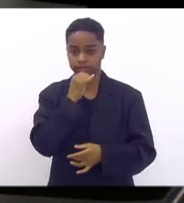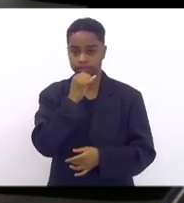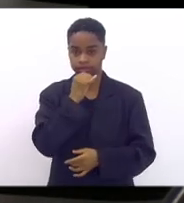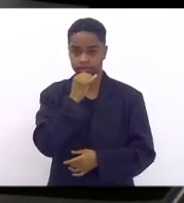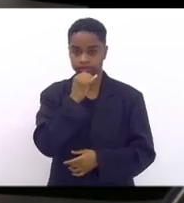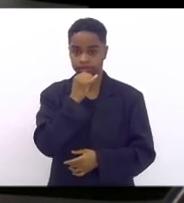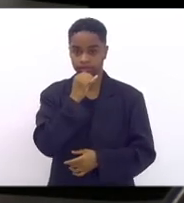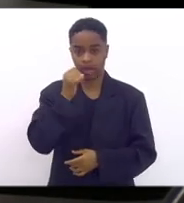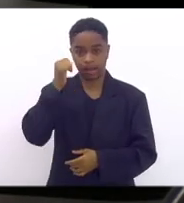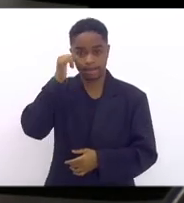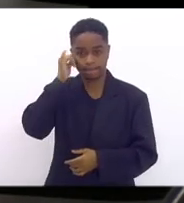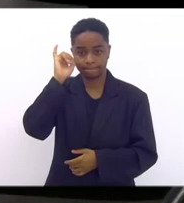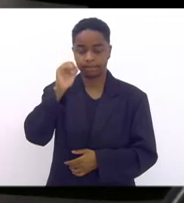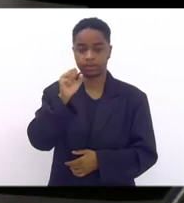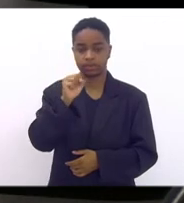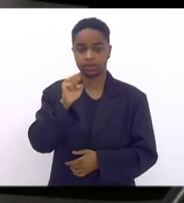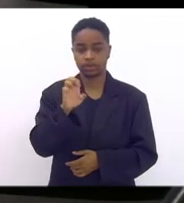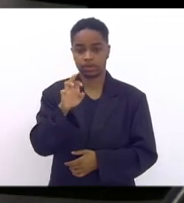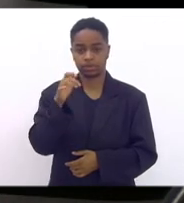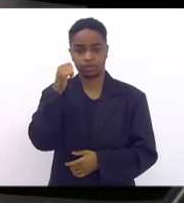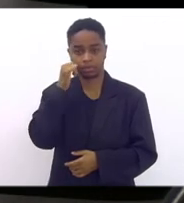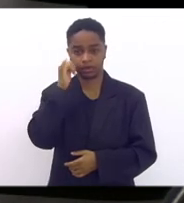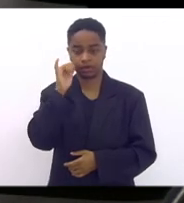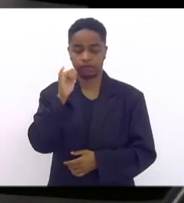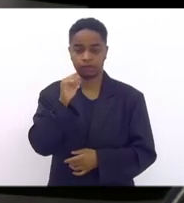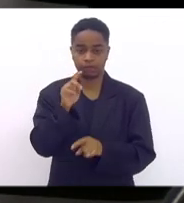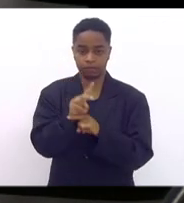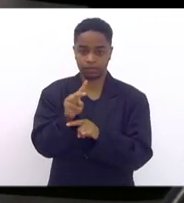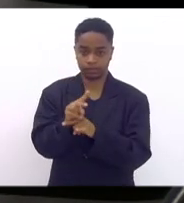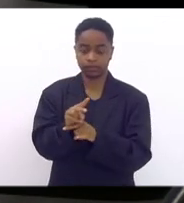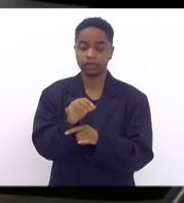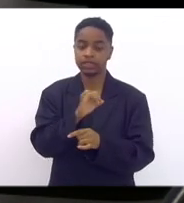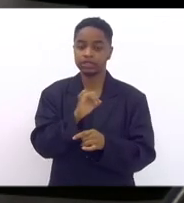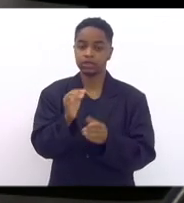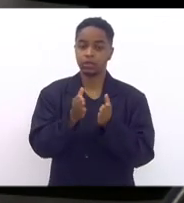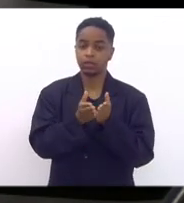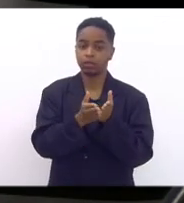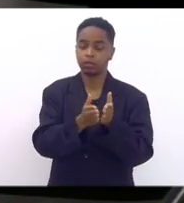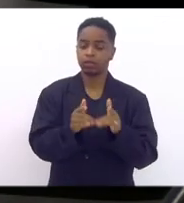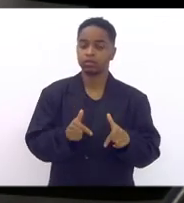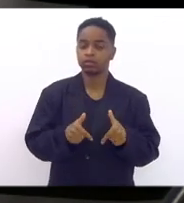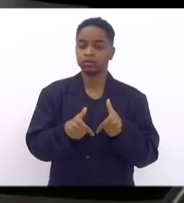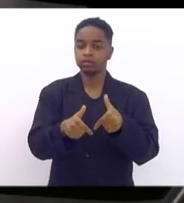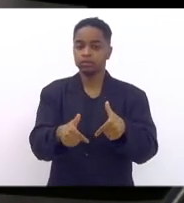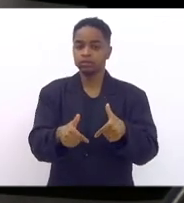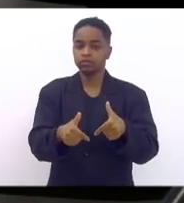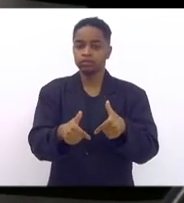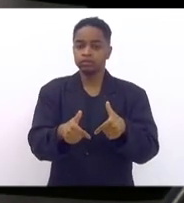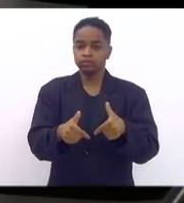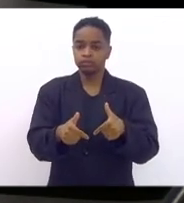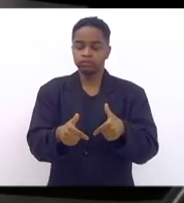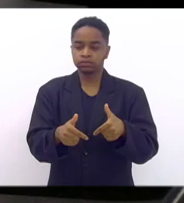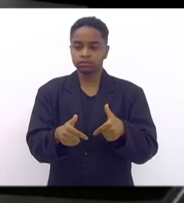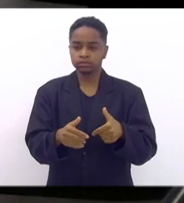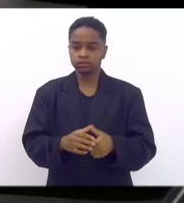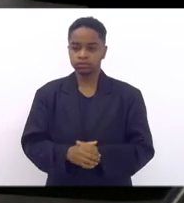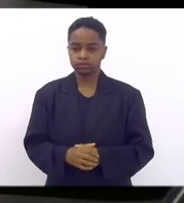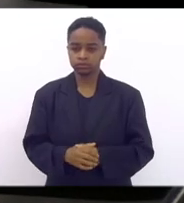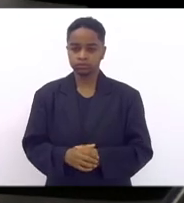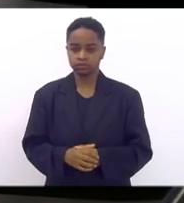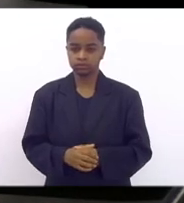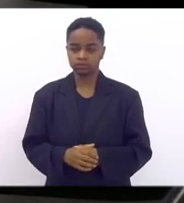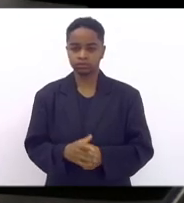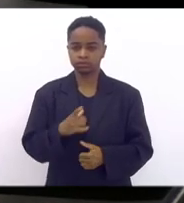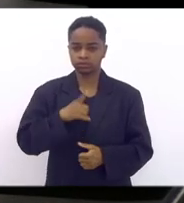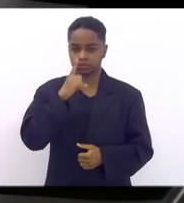preventivo cerco preventivo quando a a embarcação tá em operação em algum uma atividade transbordo transferência de combustível ela tem